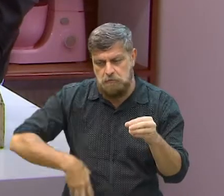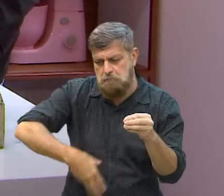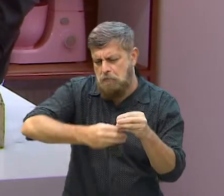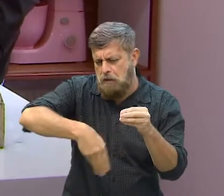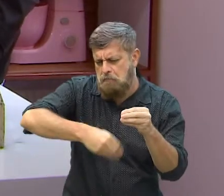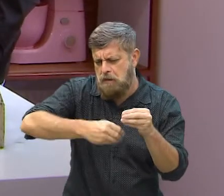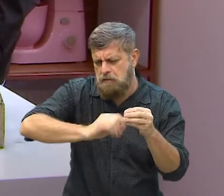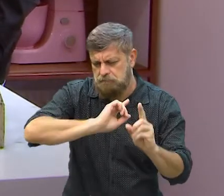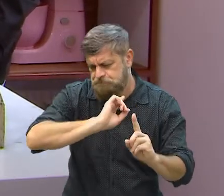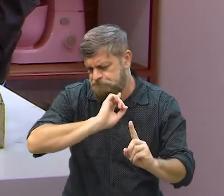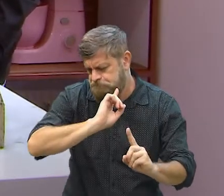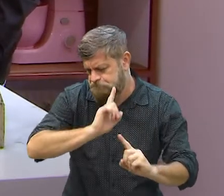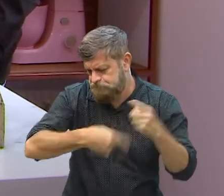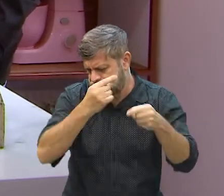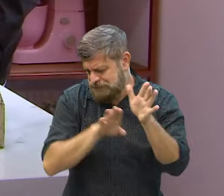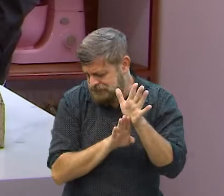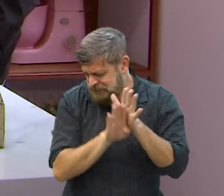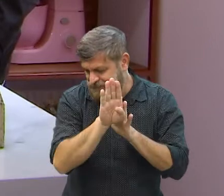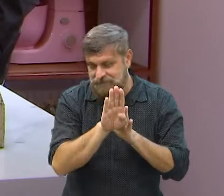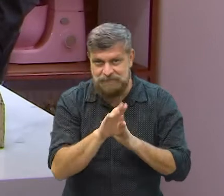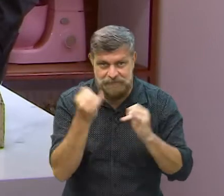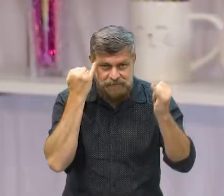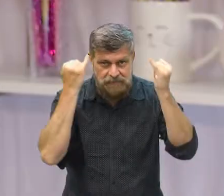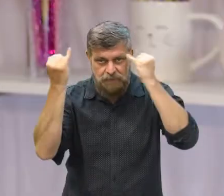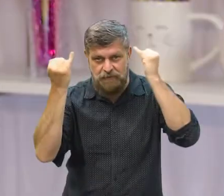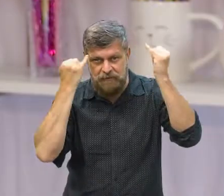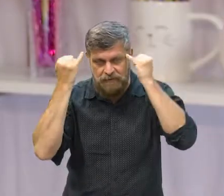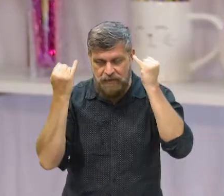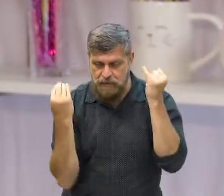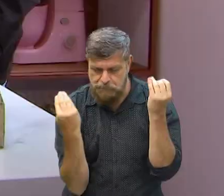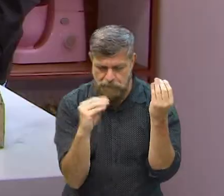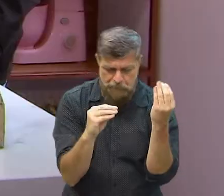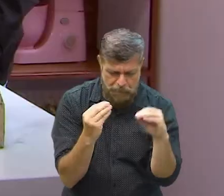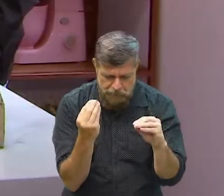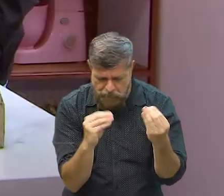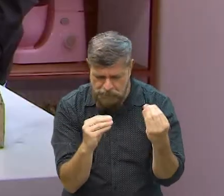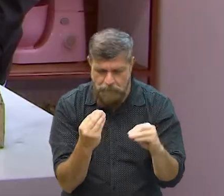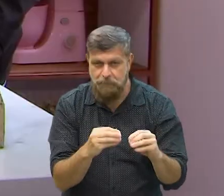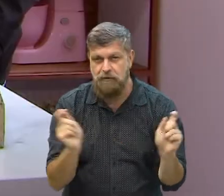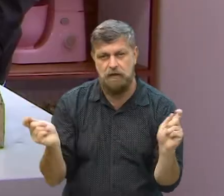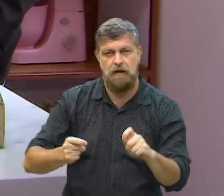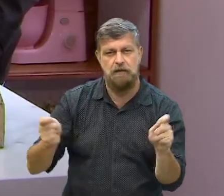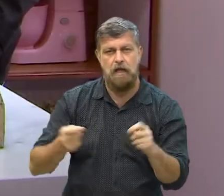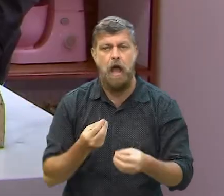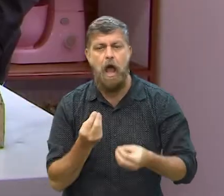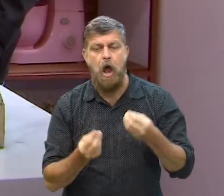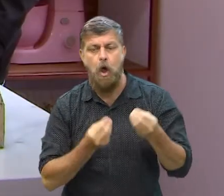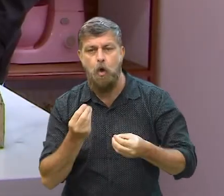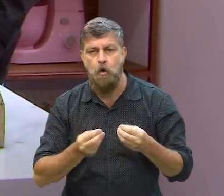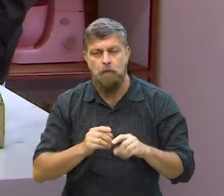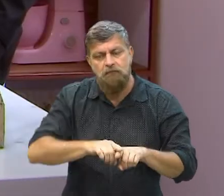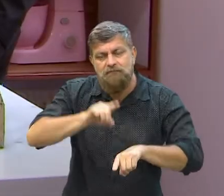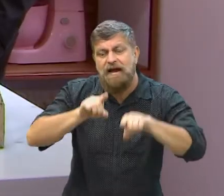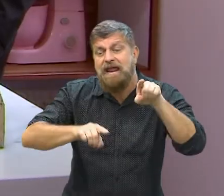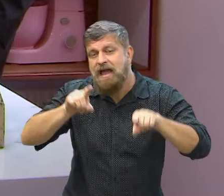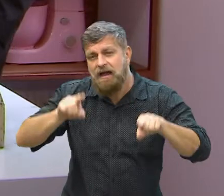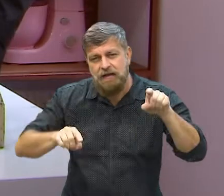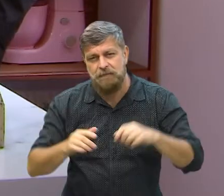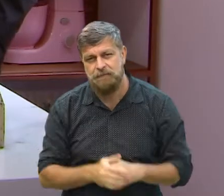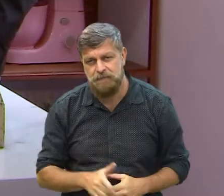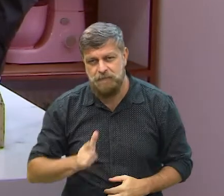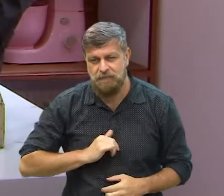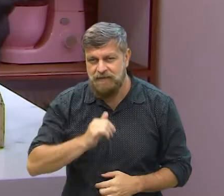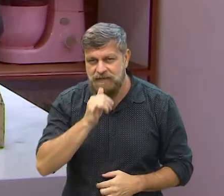essa receita aí e variar. E criar, não dá? Sim, dá para variar sim. De que maneira que dá pra gente variar? Por exemplo, aqui